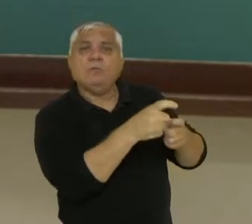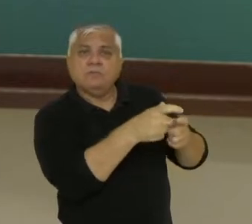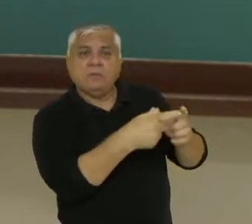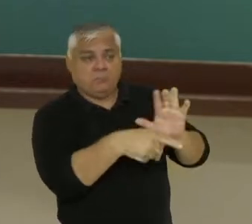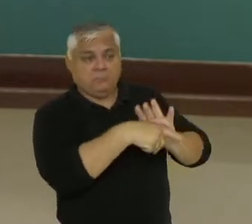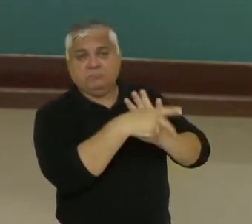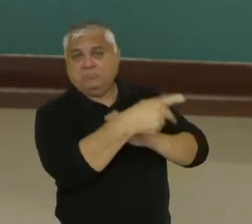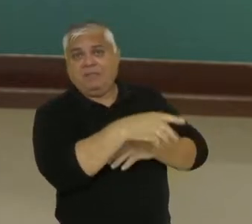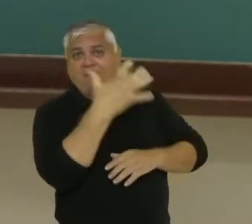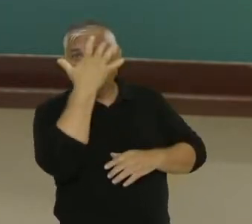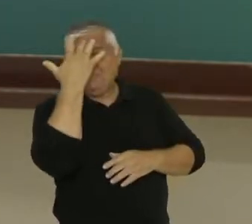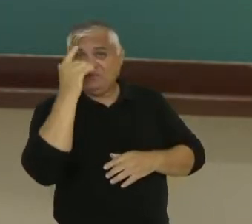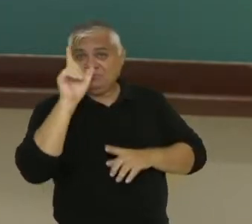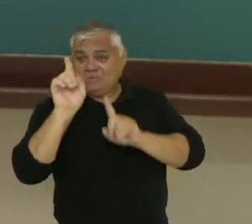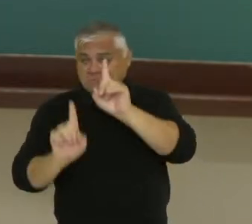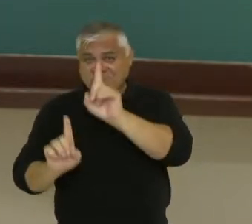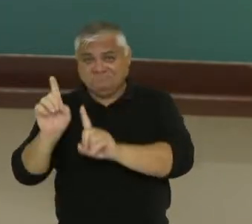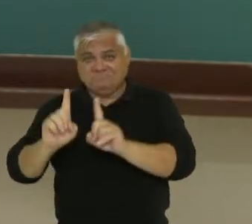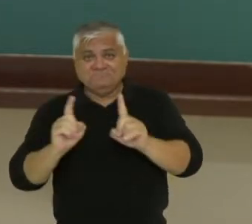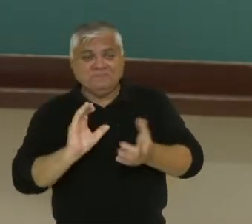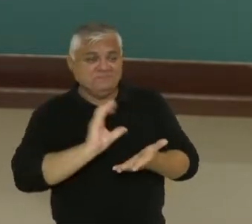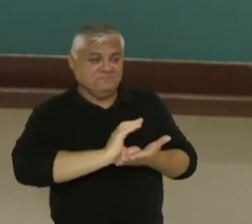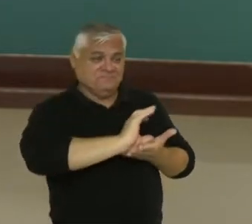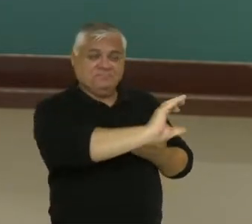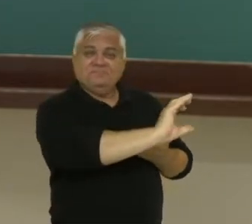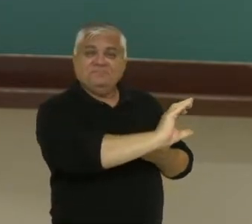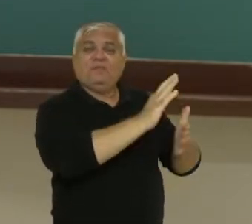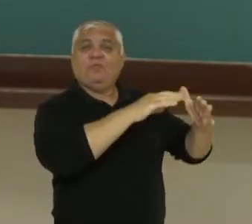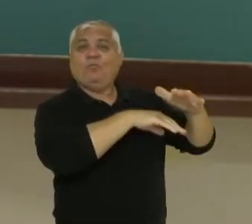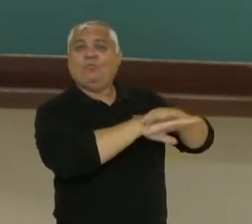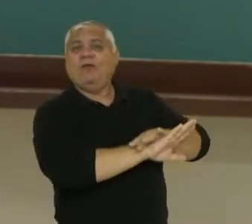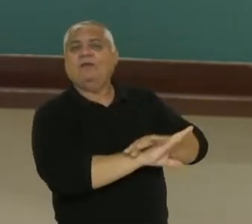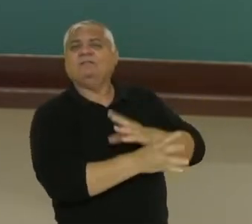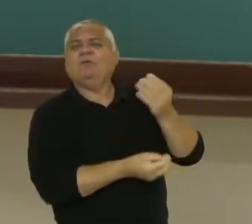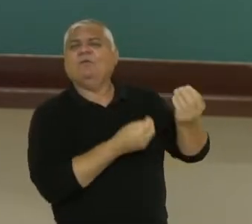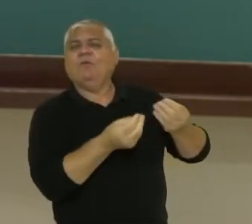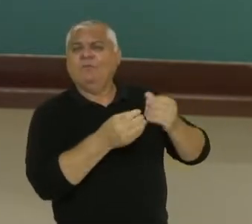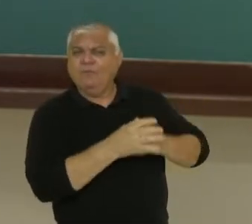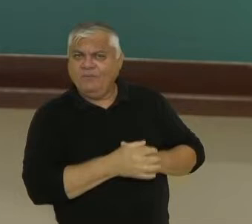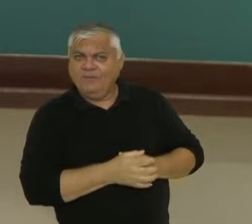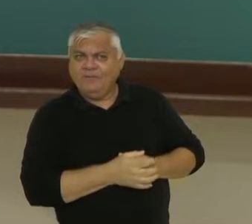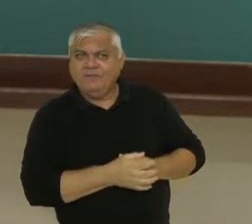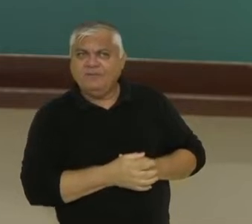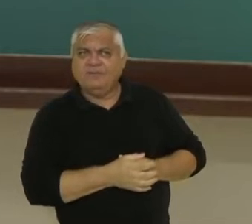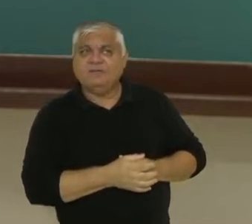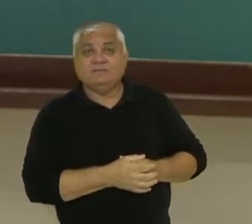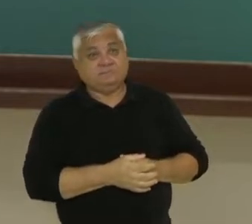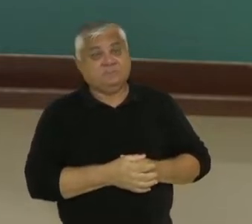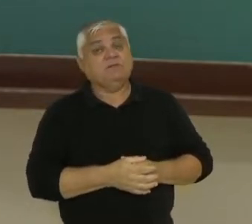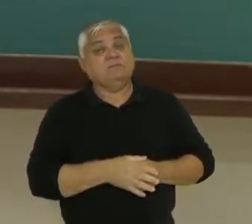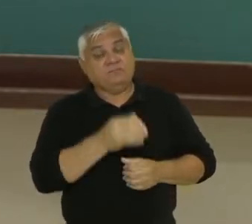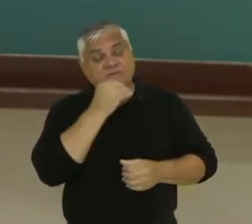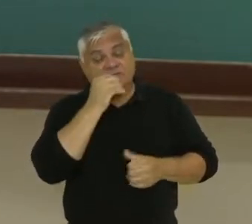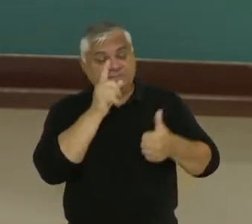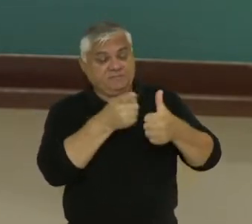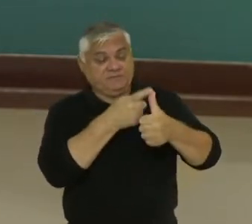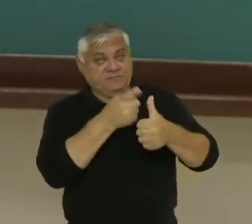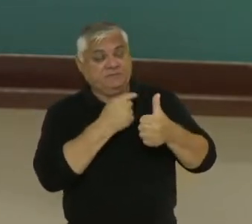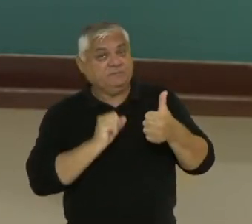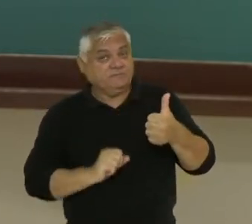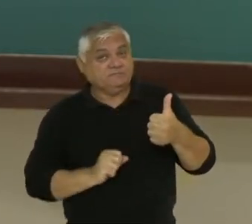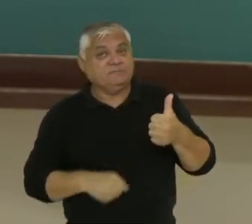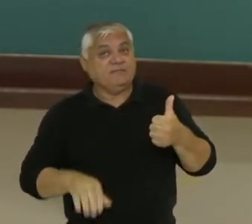próprio cliente que vai emprestar. E emprestar através do quê? Uma das maneiras é